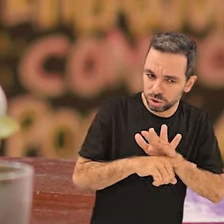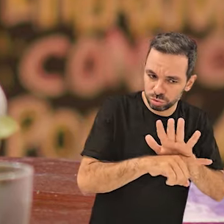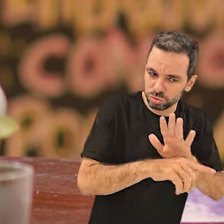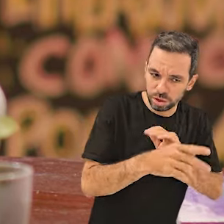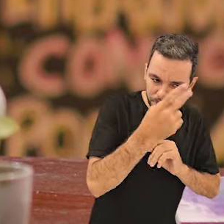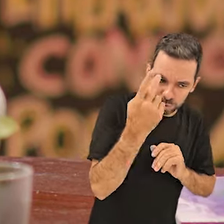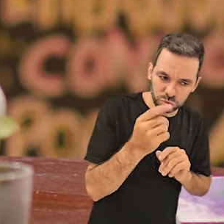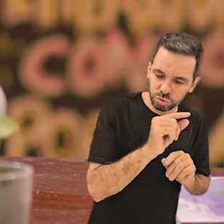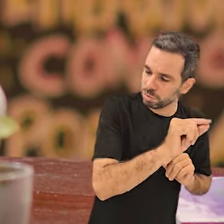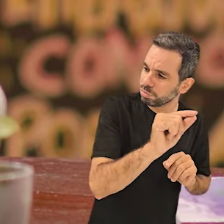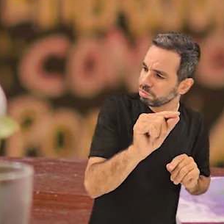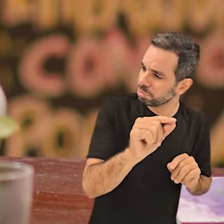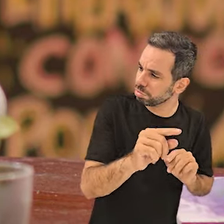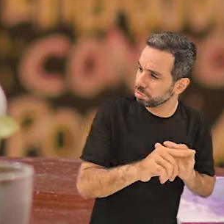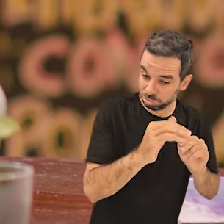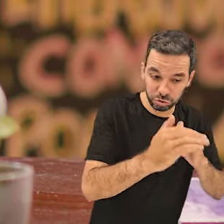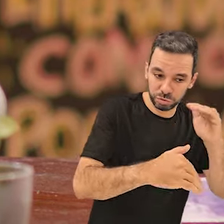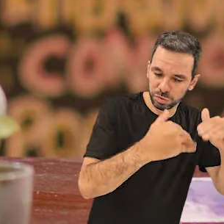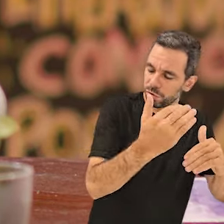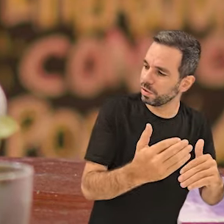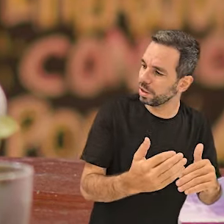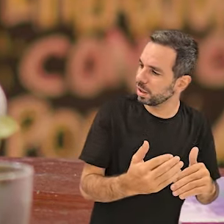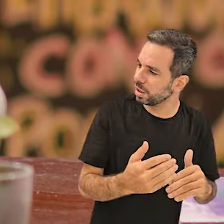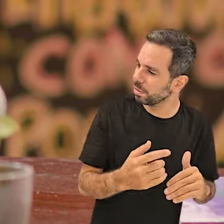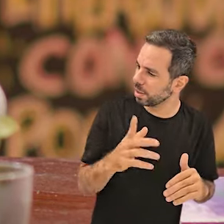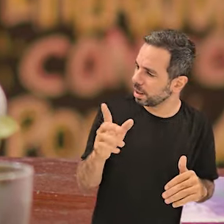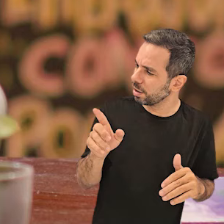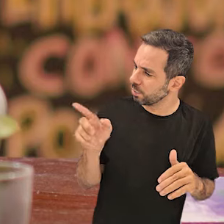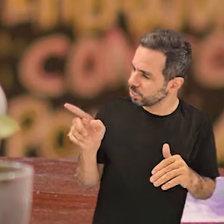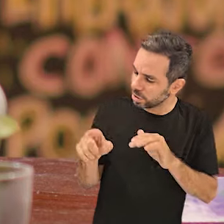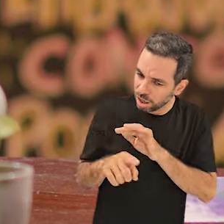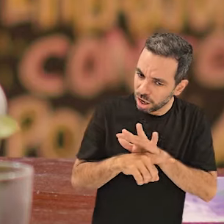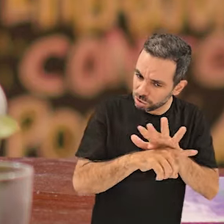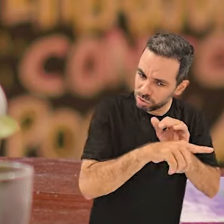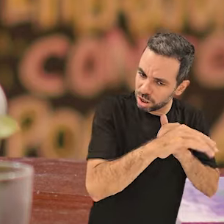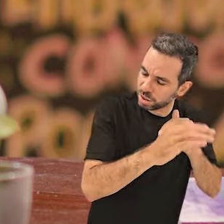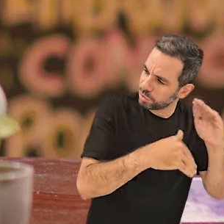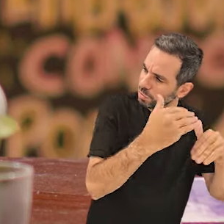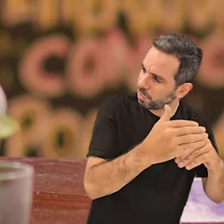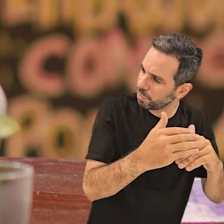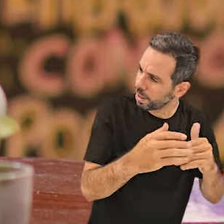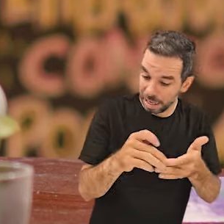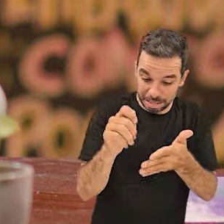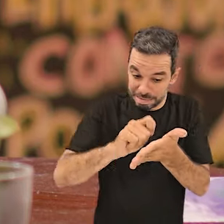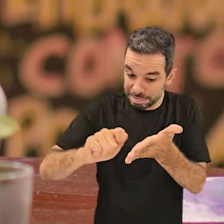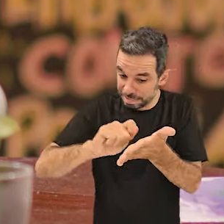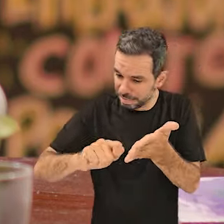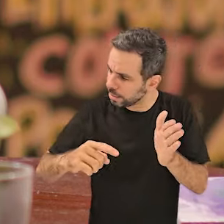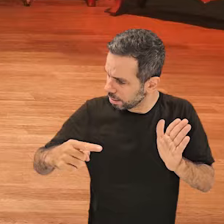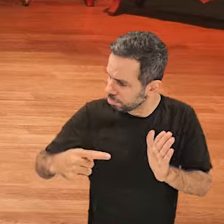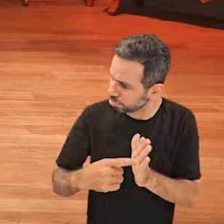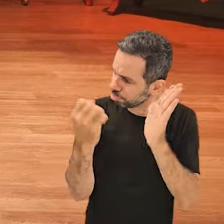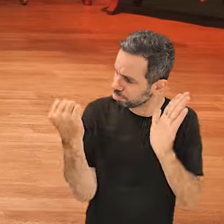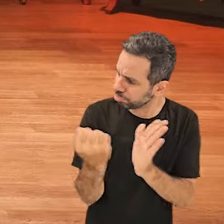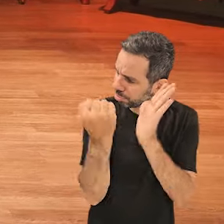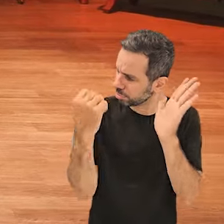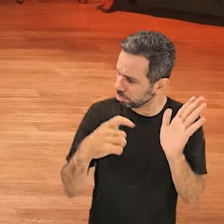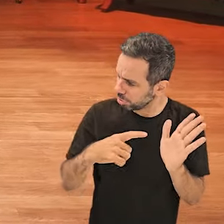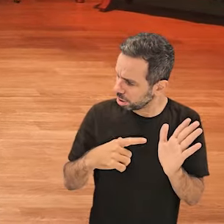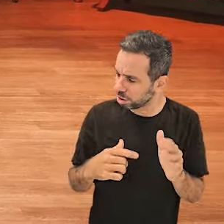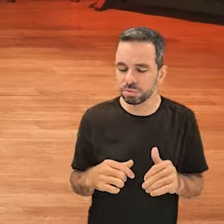Sim. Esse processo de ajudar pessoas tem mudado a sua escrita também? Porque eu acredito que isso te atravessa. Com certeza. A